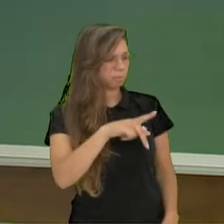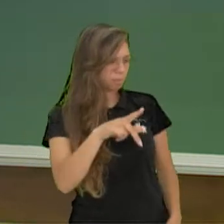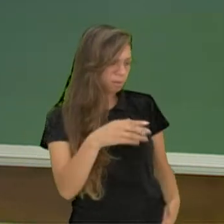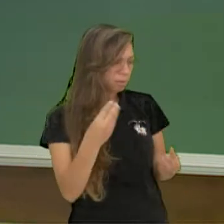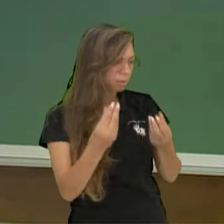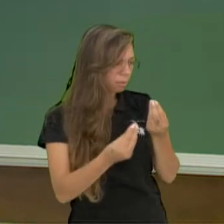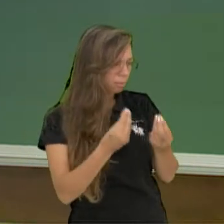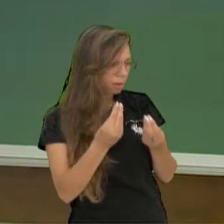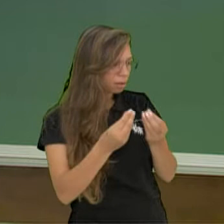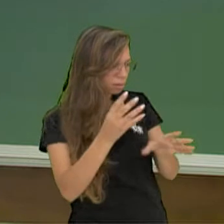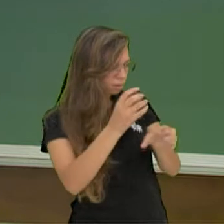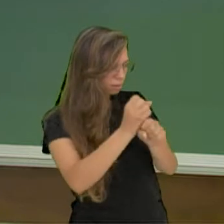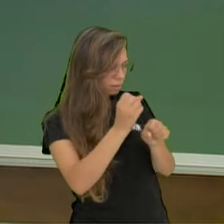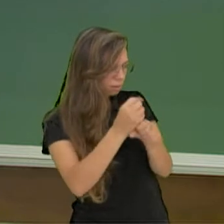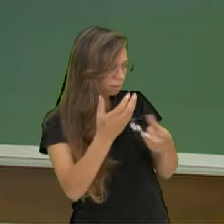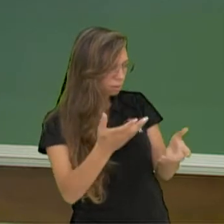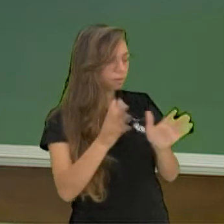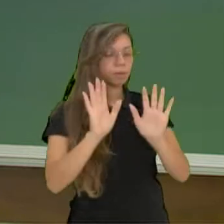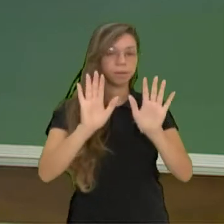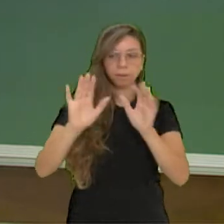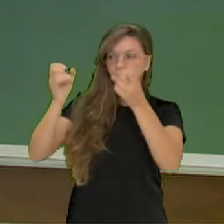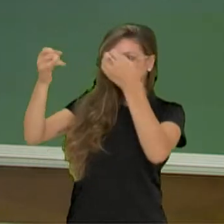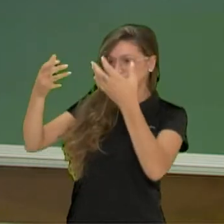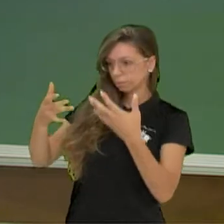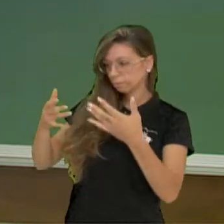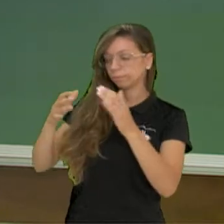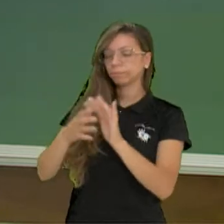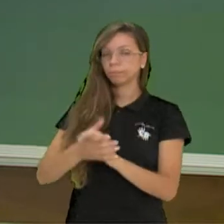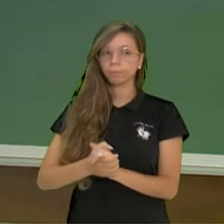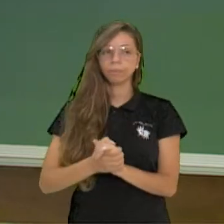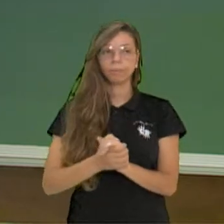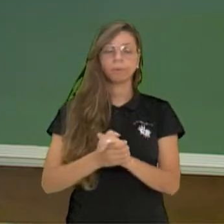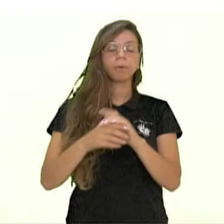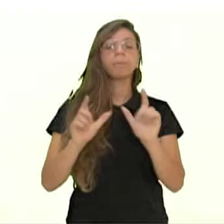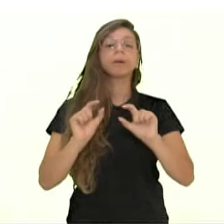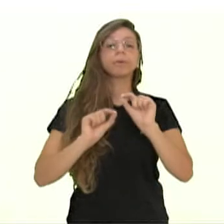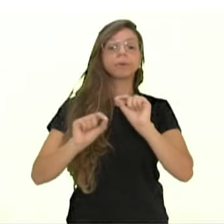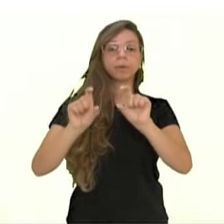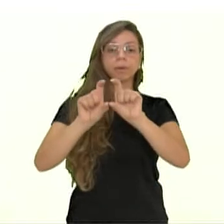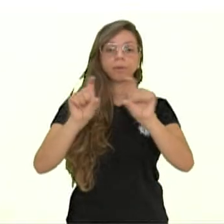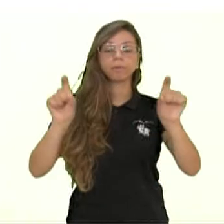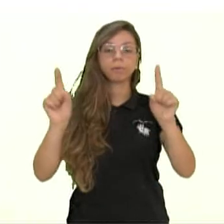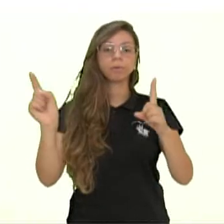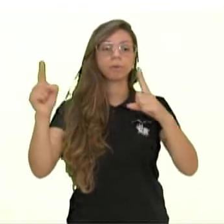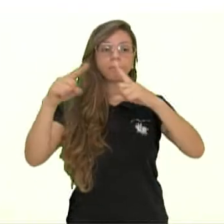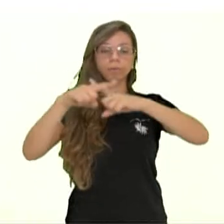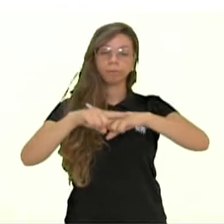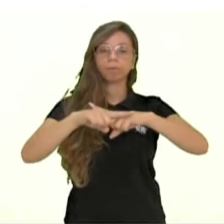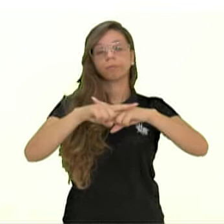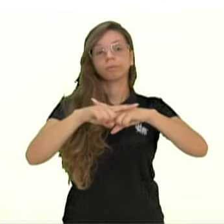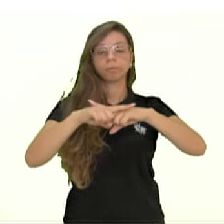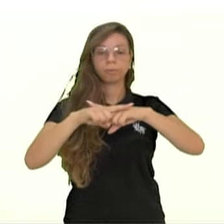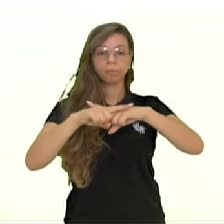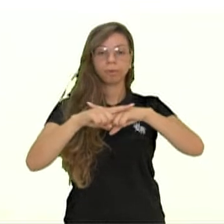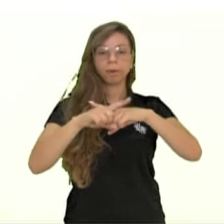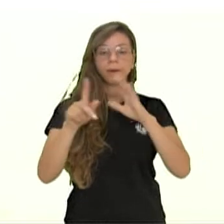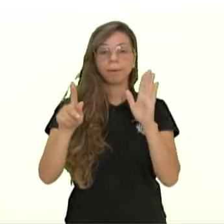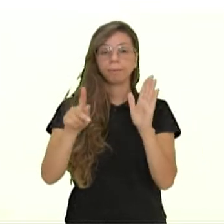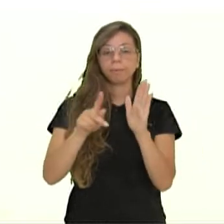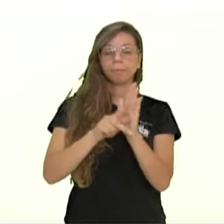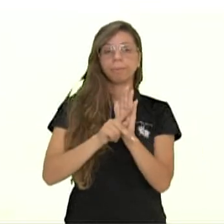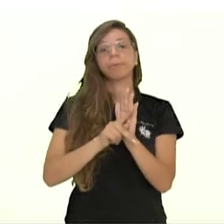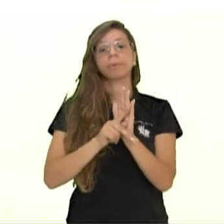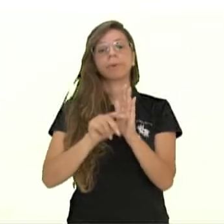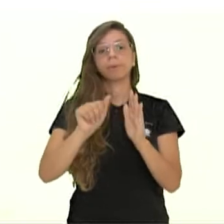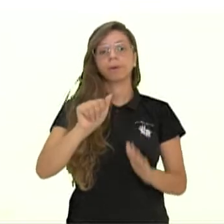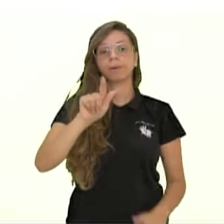gente faz esse cálculo? Olha só, para determinar a função inversa, a lei de formação, a parte algébrica